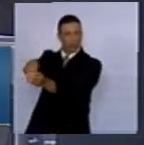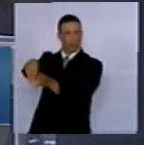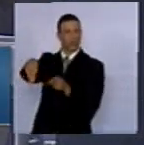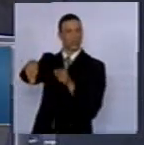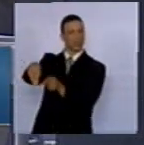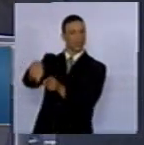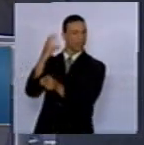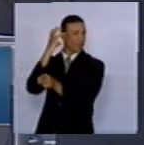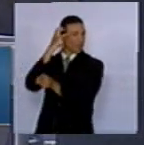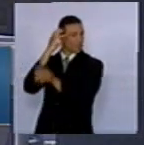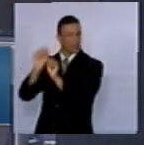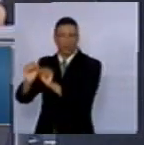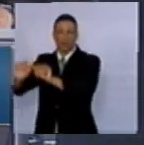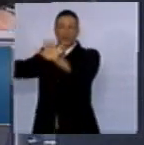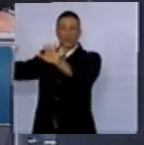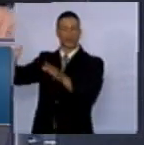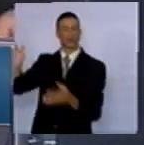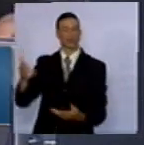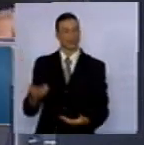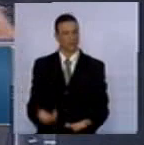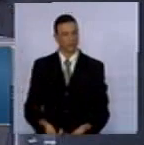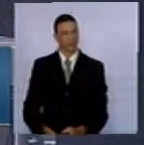trata de rádio e difusão